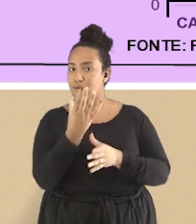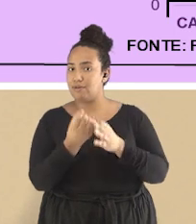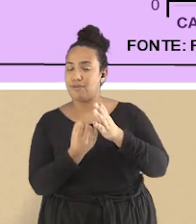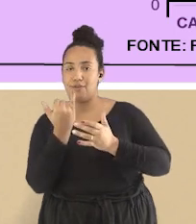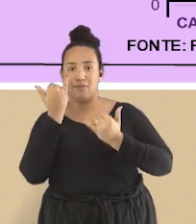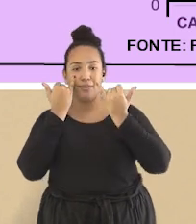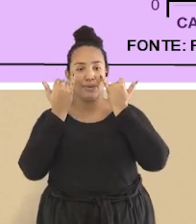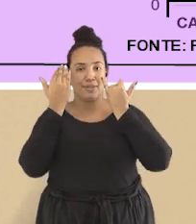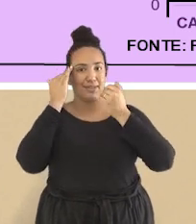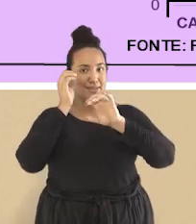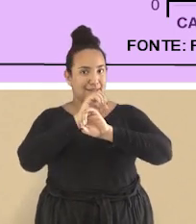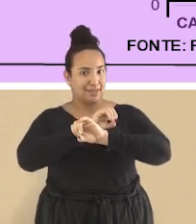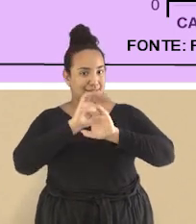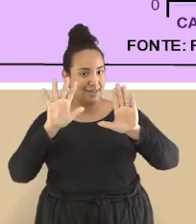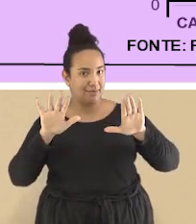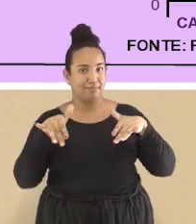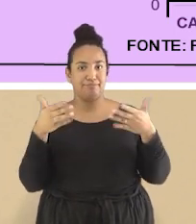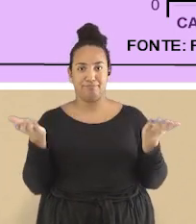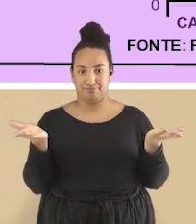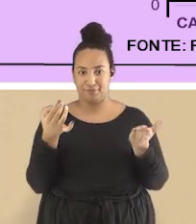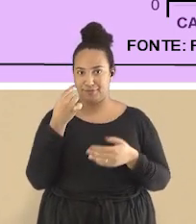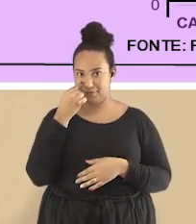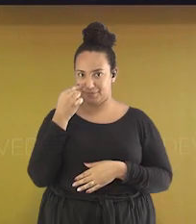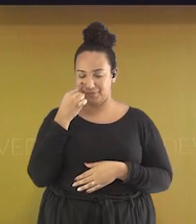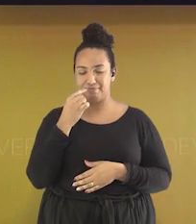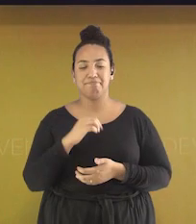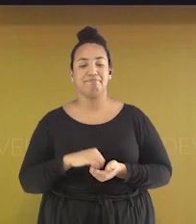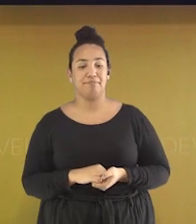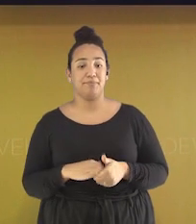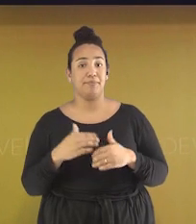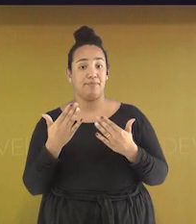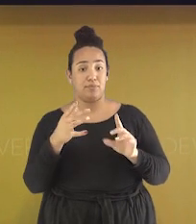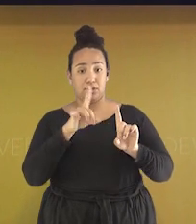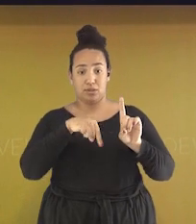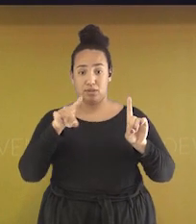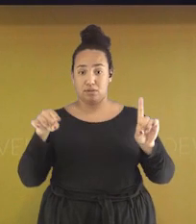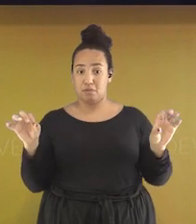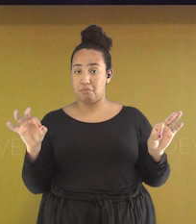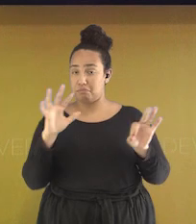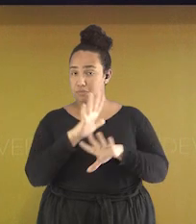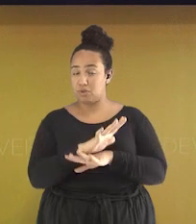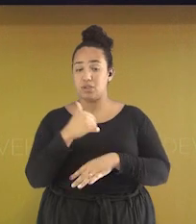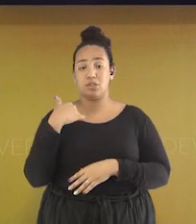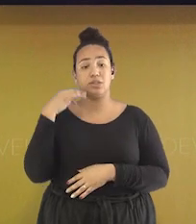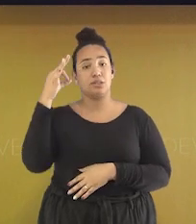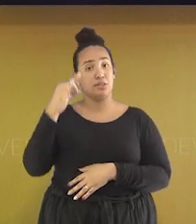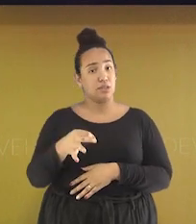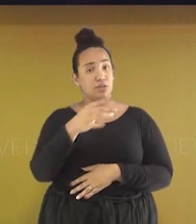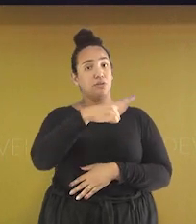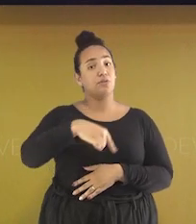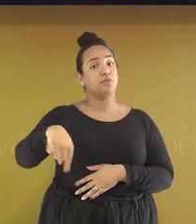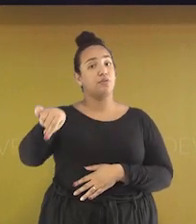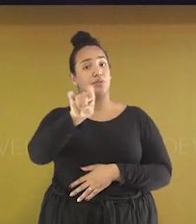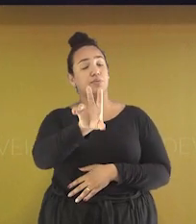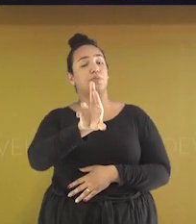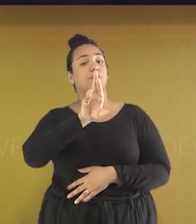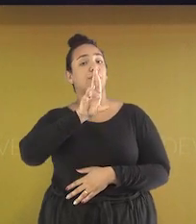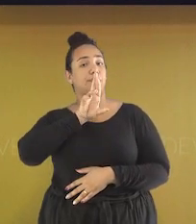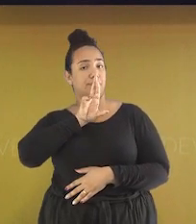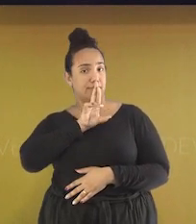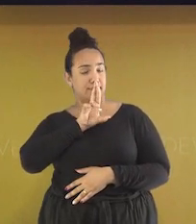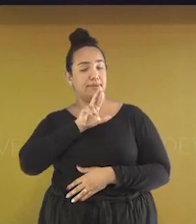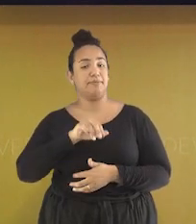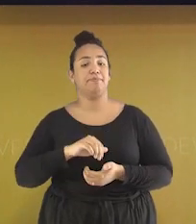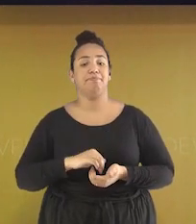o entendimento da informação. Quer ver como? Agora que nós montamos o gráfico, eu tenho certeza que vocês vão conseguir me